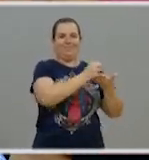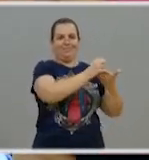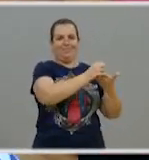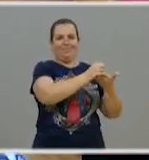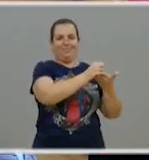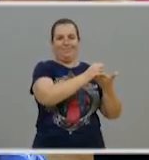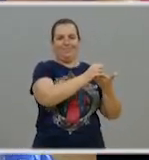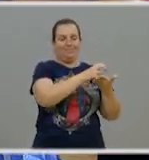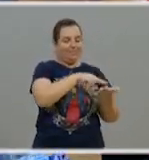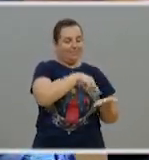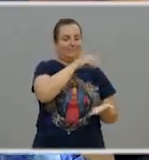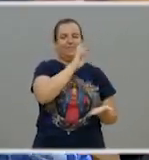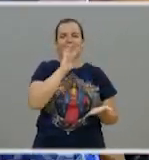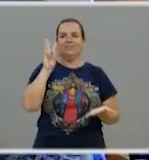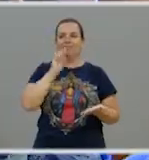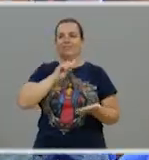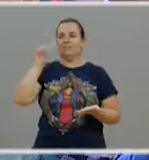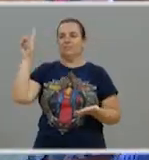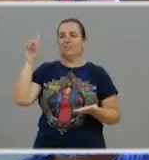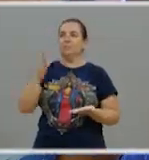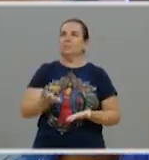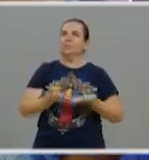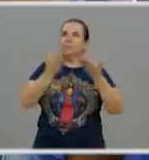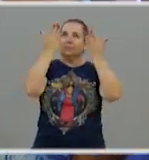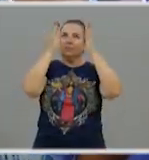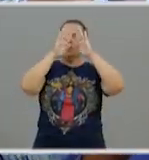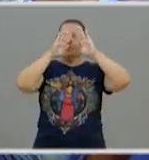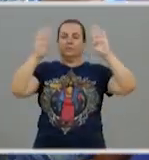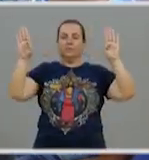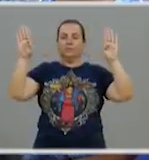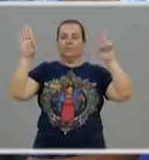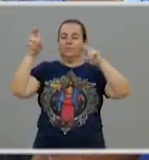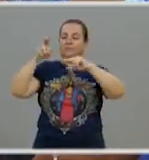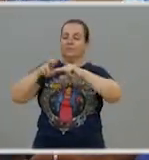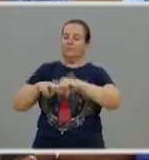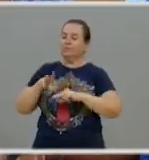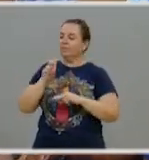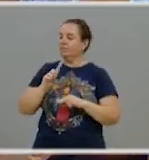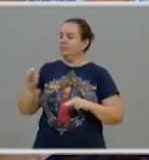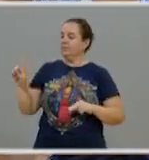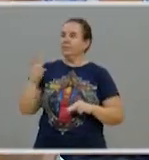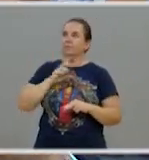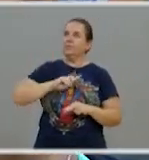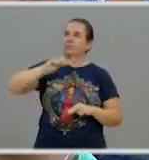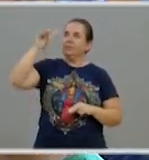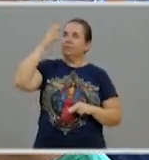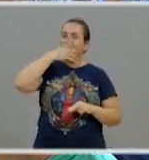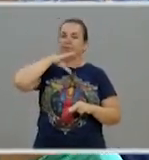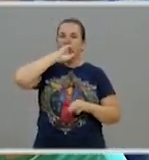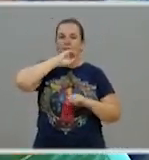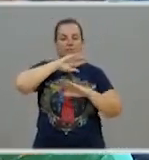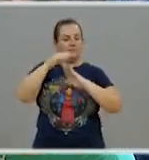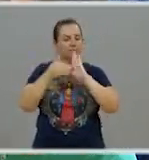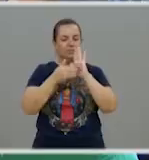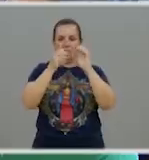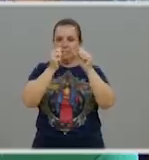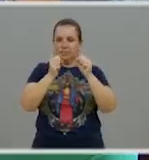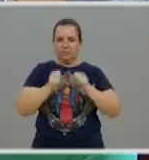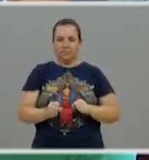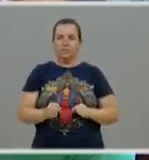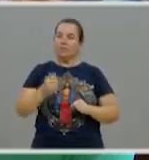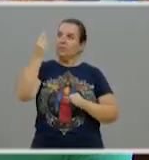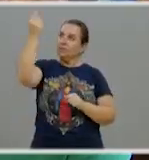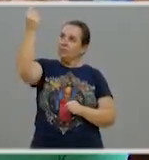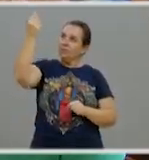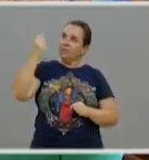ao terceiro dia, subiu aos céus, está sentado à direita de Deus Pai